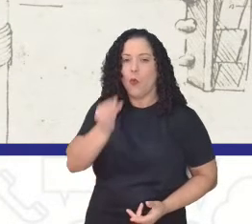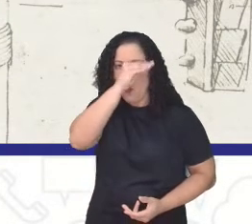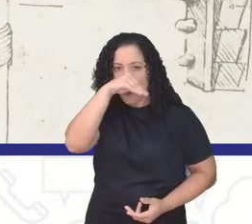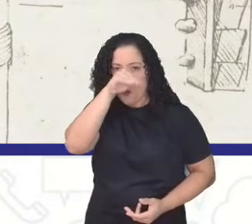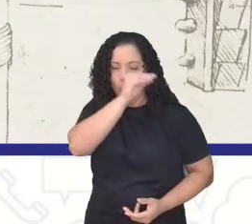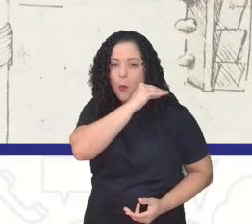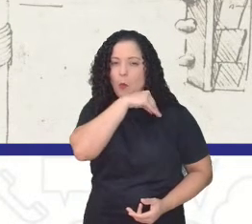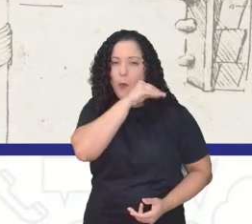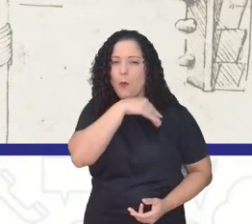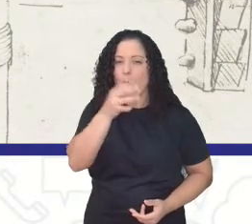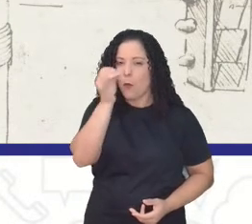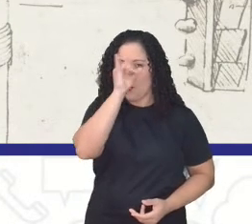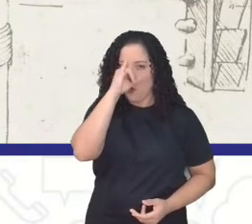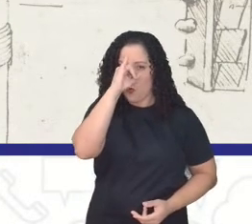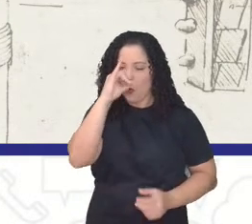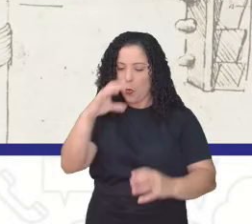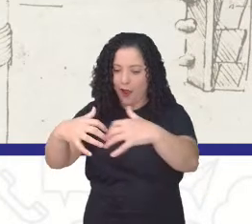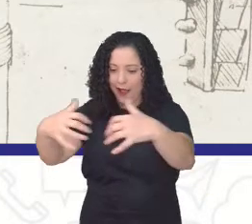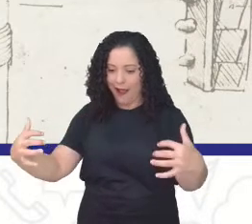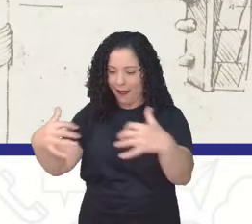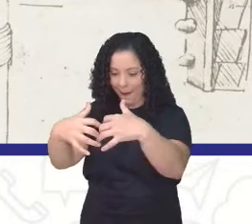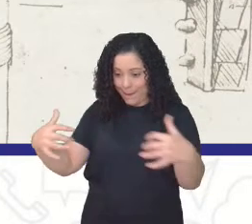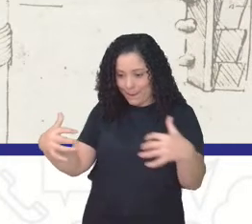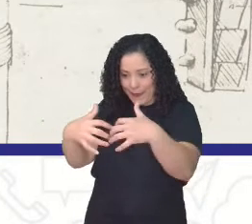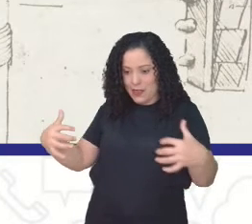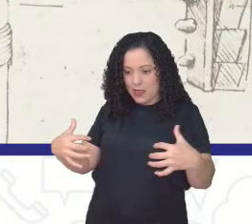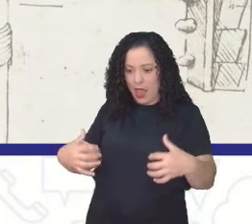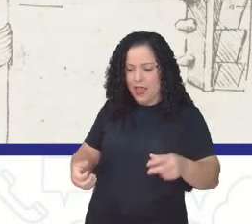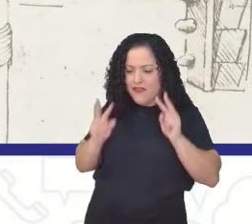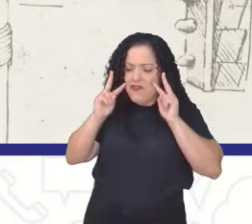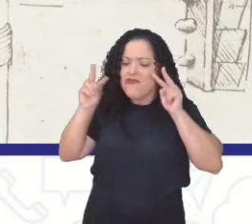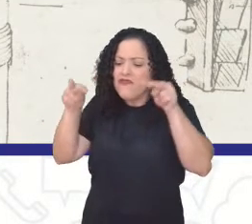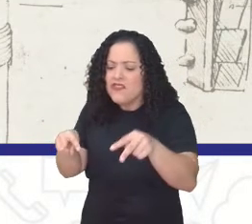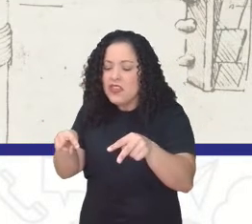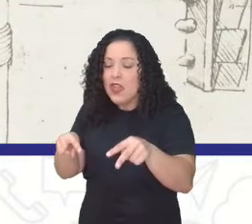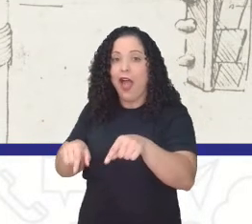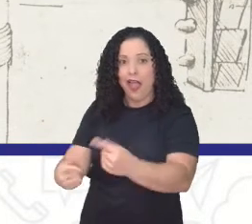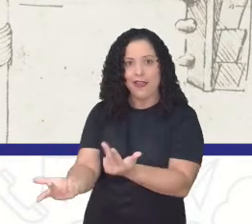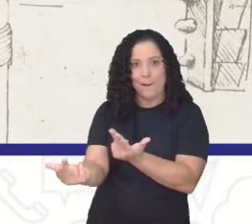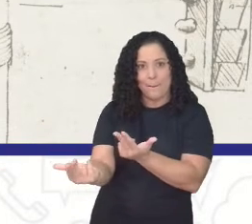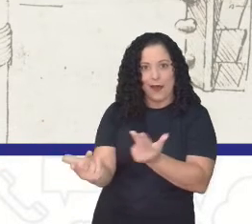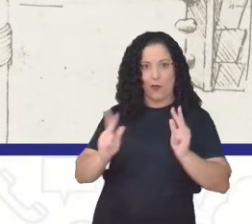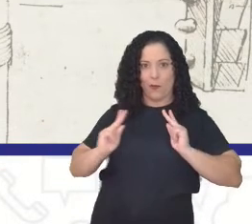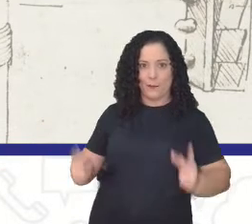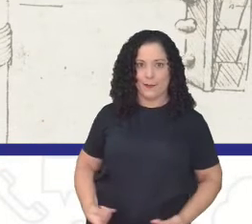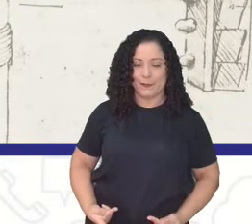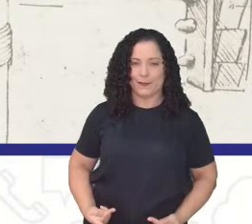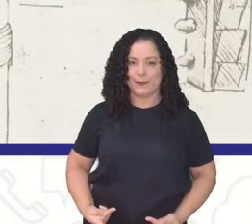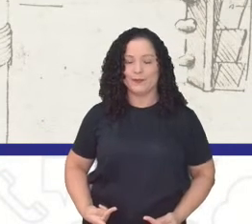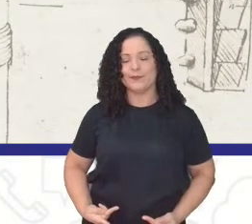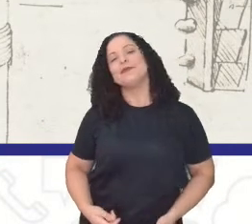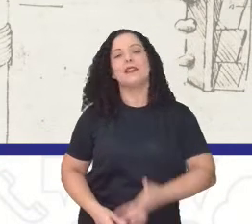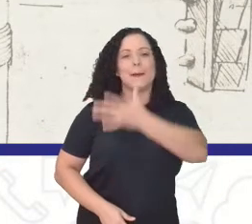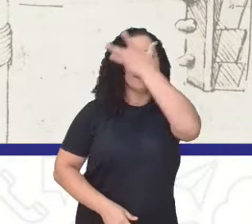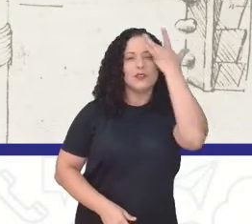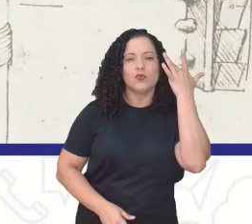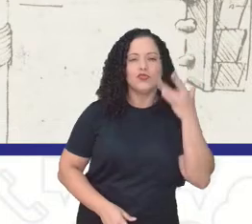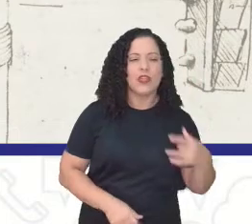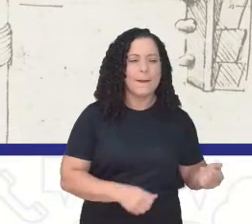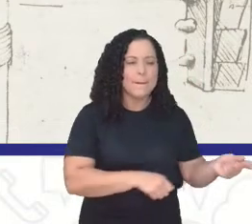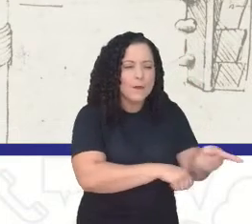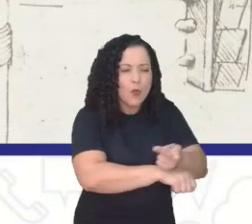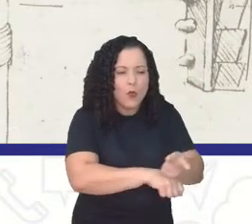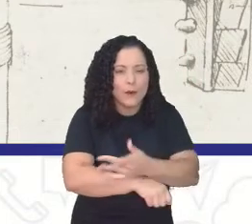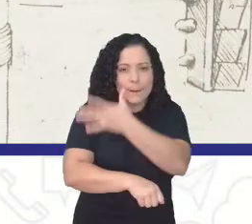no ser humano é igual. Certo? Então vejam, quando o pessoal começou a pegar cadáveres, né, de